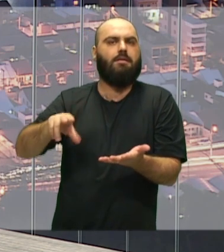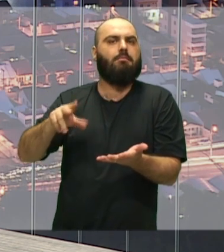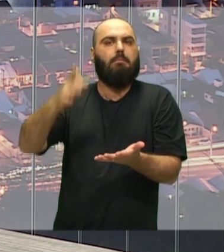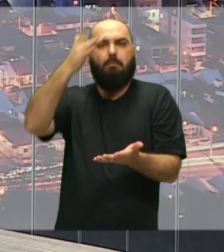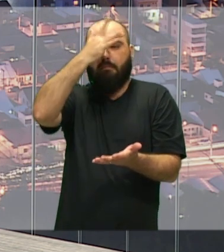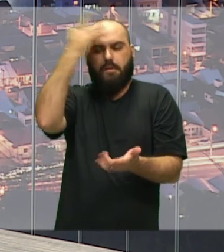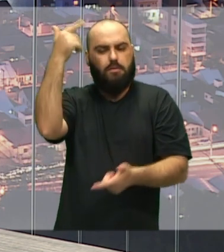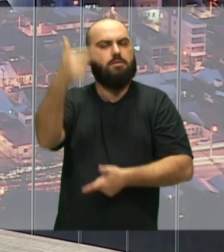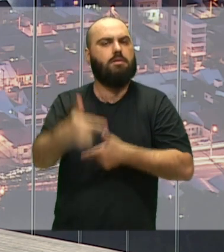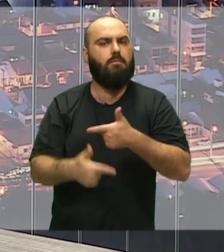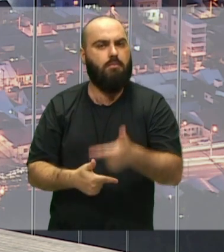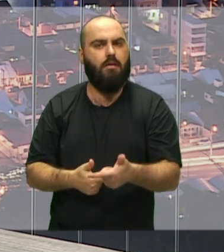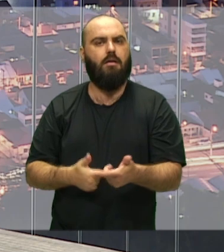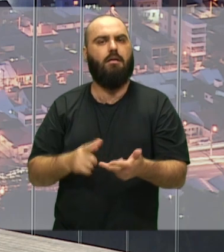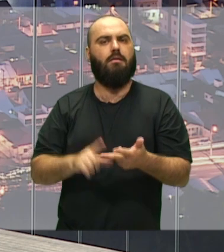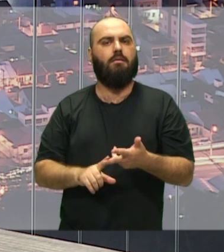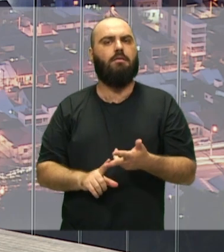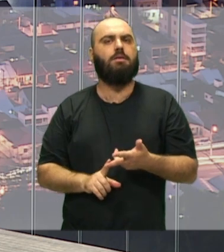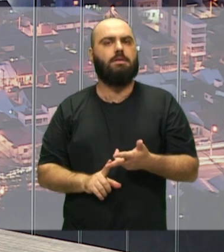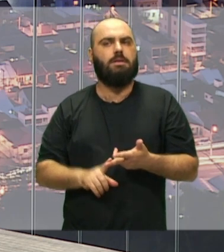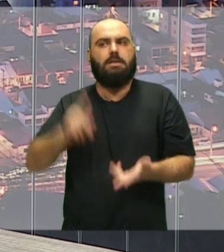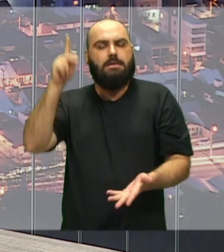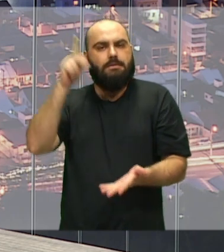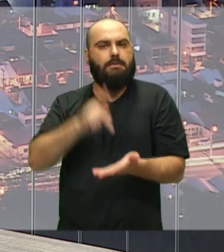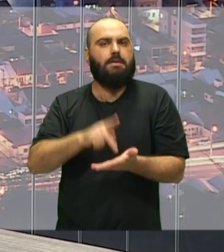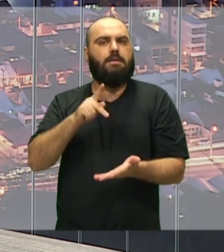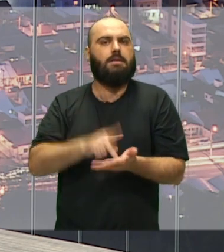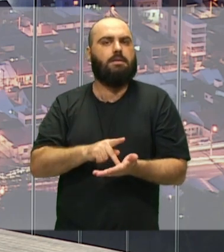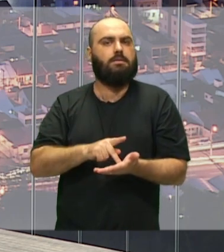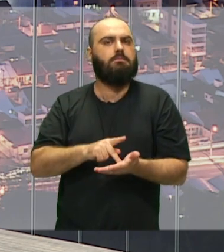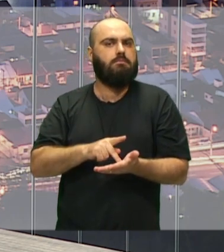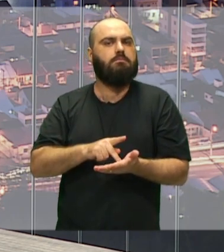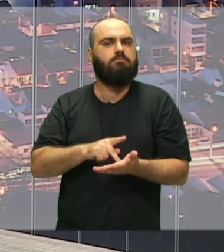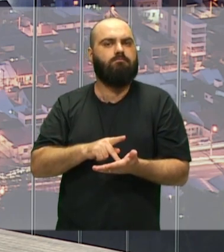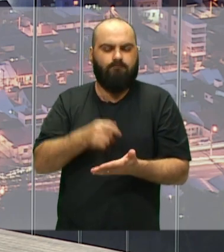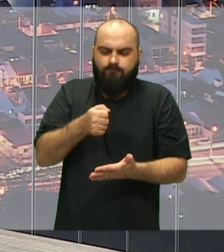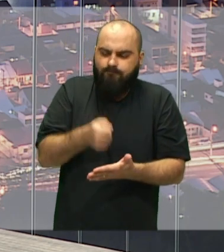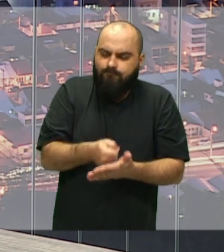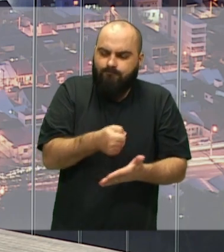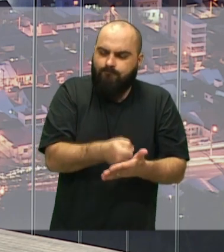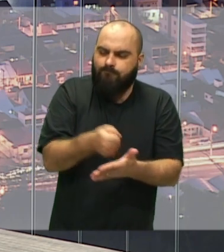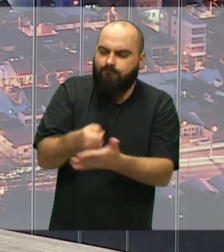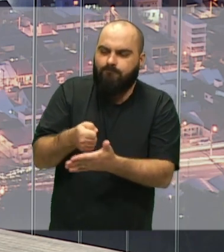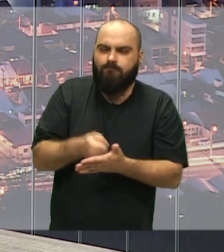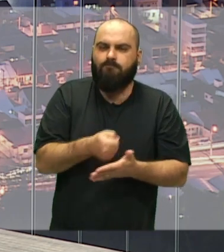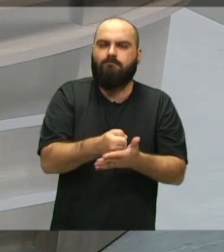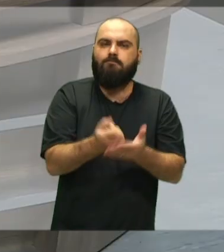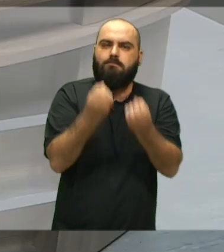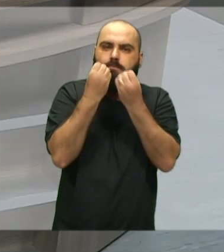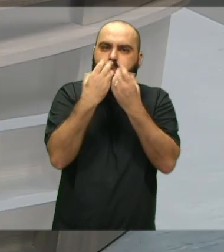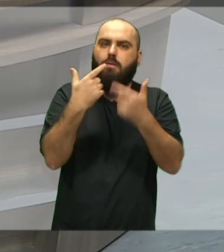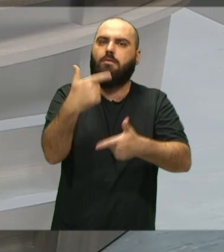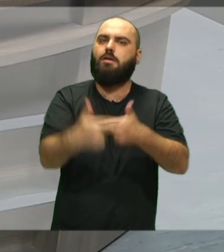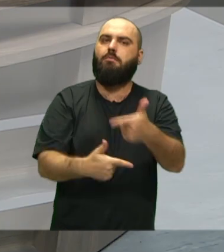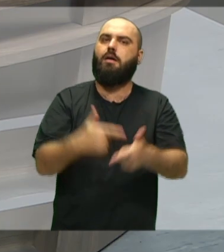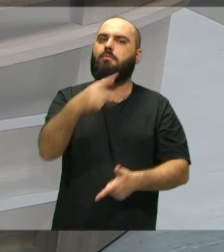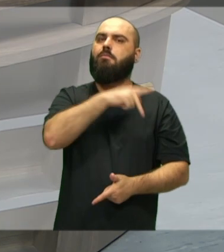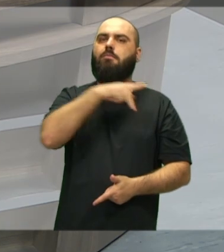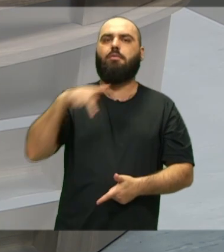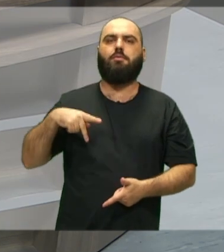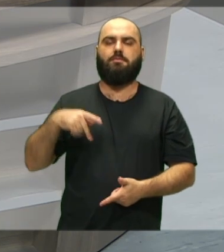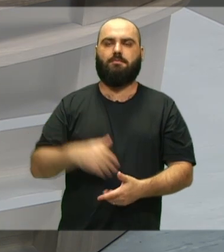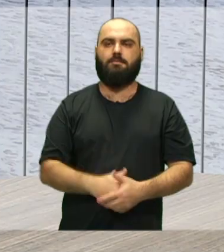pessoas esforçadas, que são pessoas realmente comprometidas com um bom serviço público para bem servir o